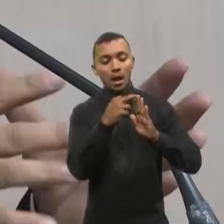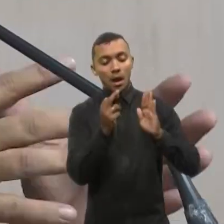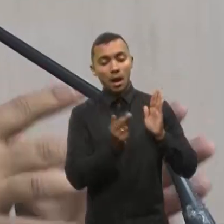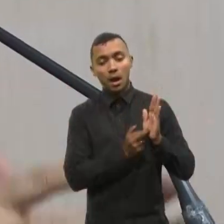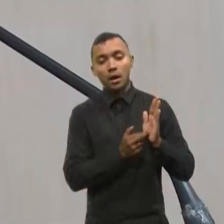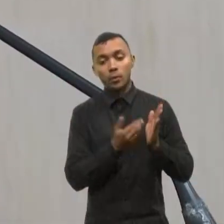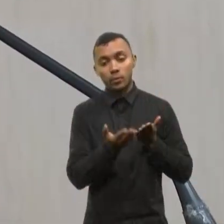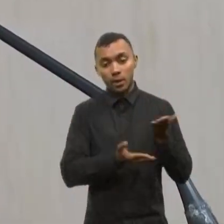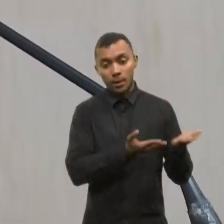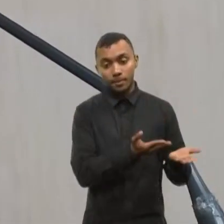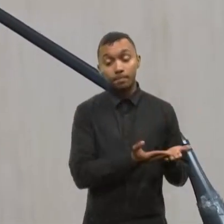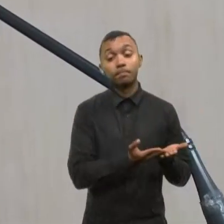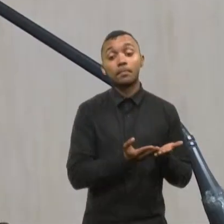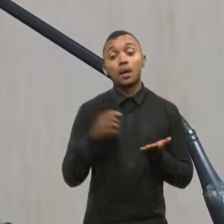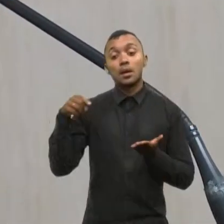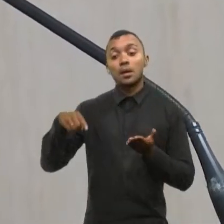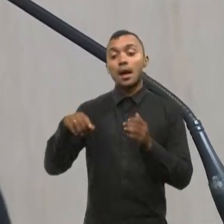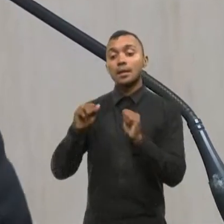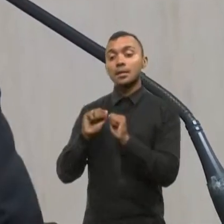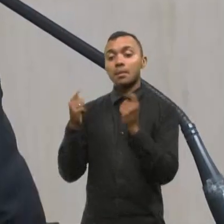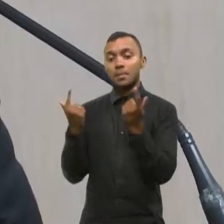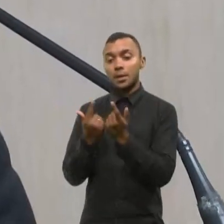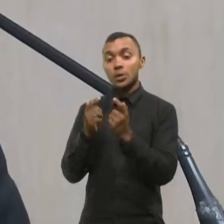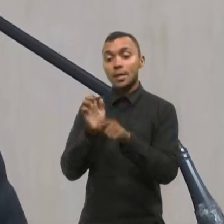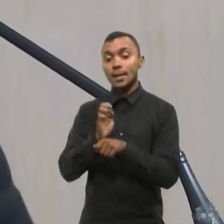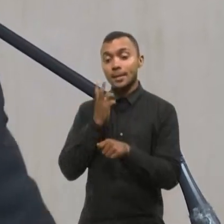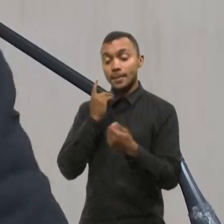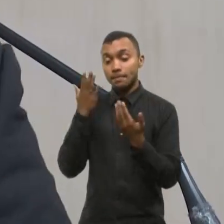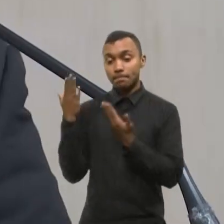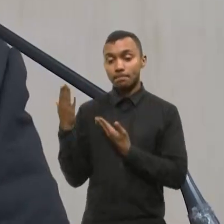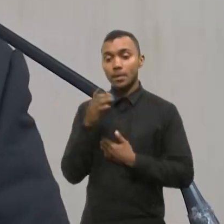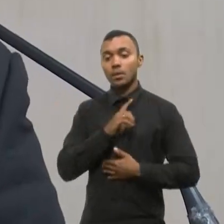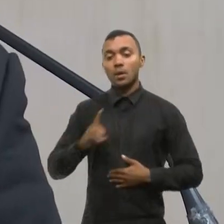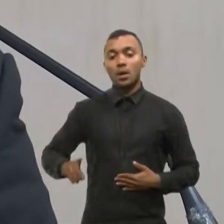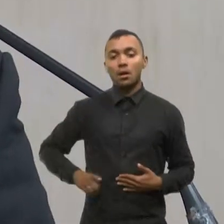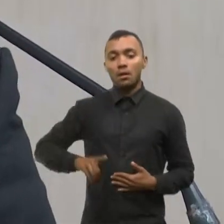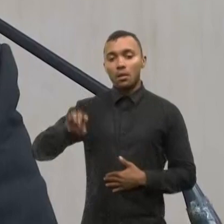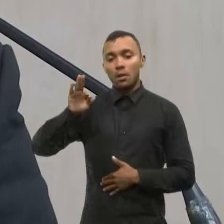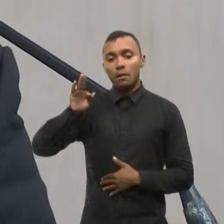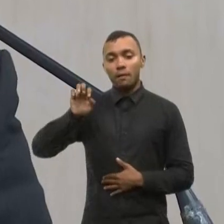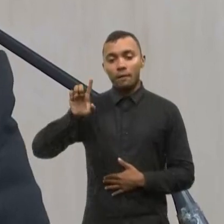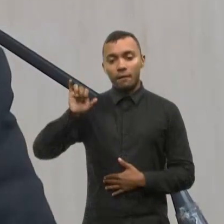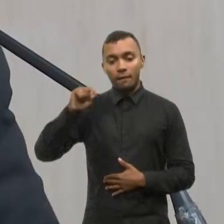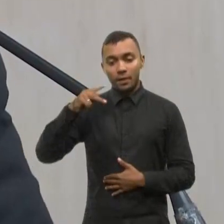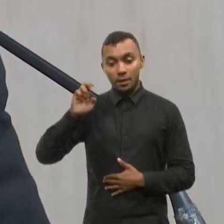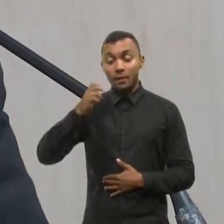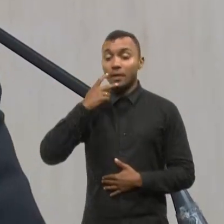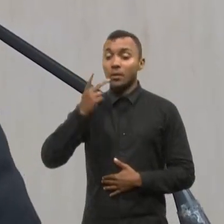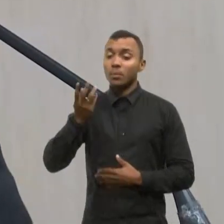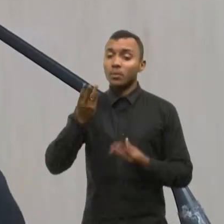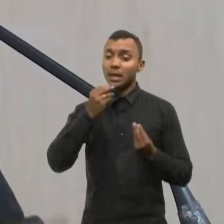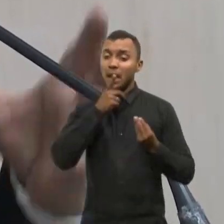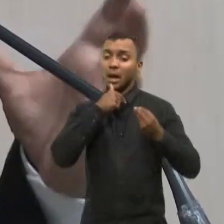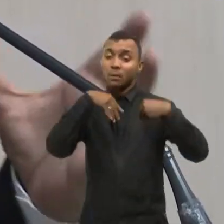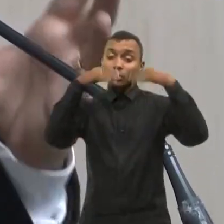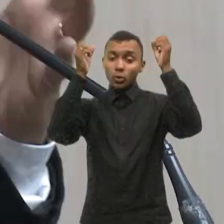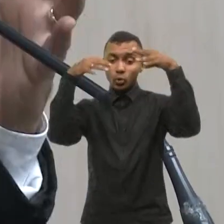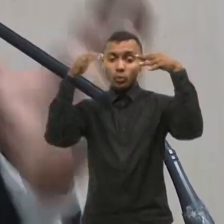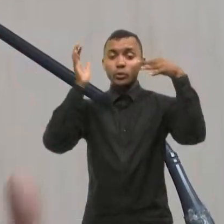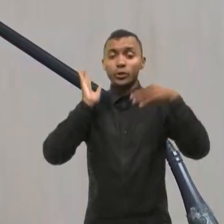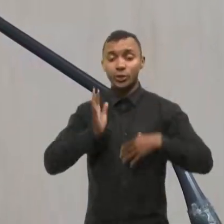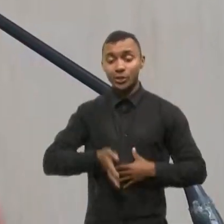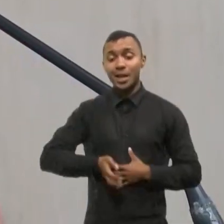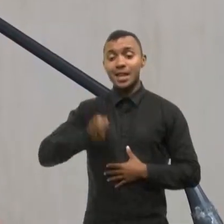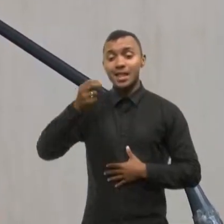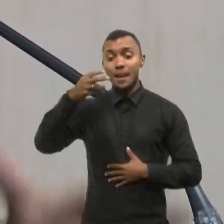Na Assembleia Legislativa, o deputado Felipe Mota, do União Brasil, pontua que, devido às chuvas, existem pelo menos 3 mil